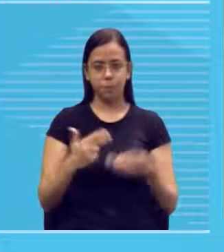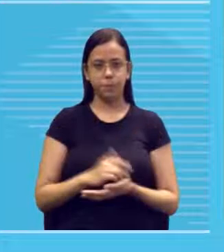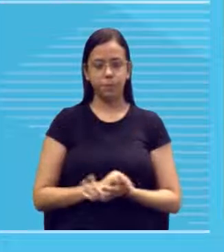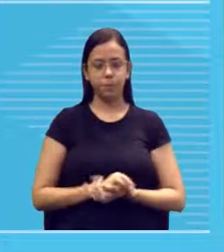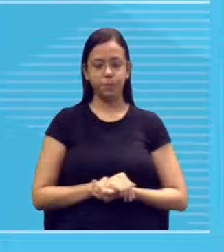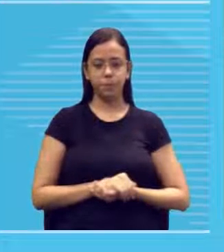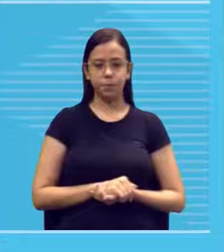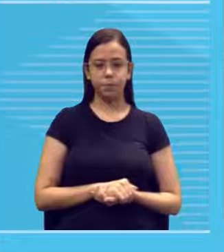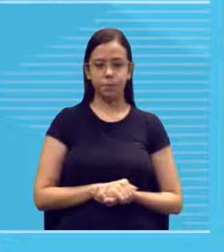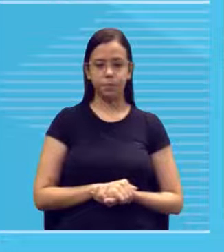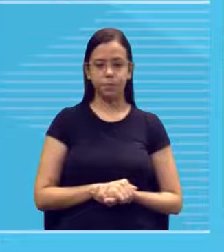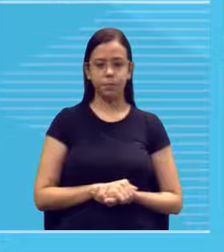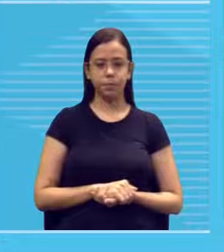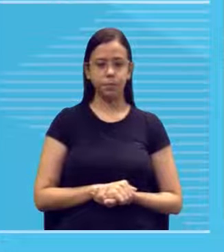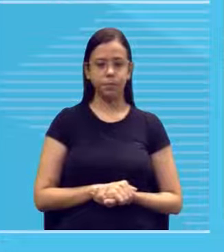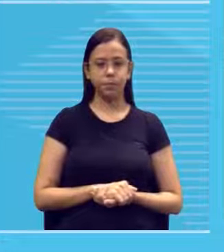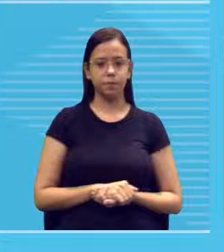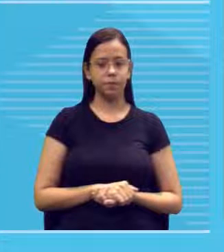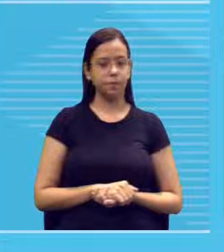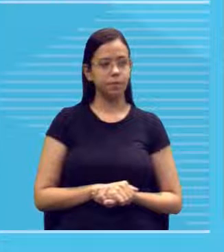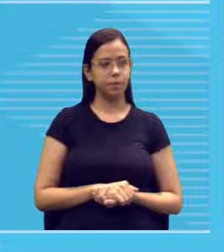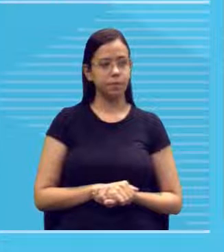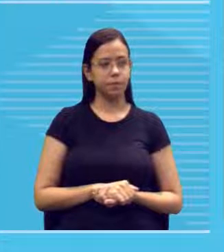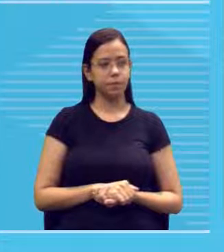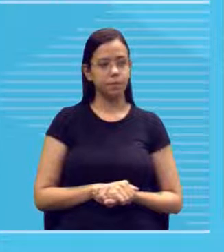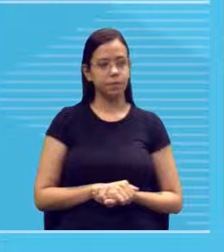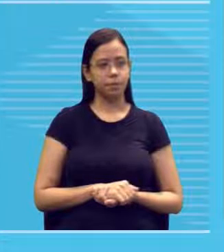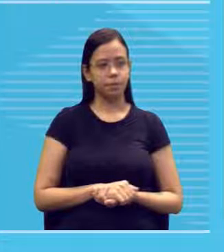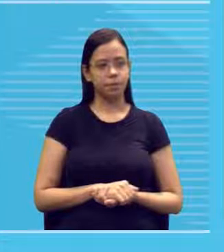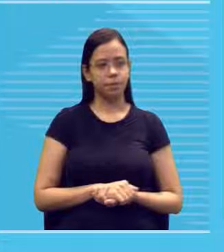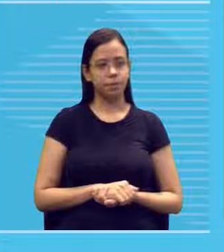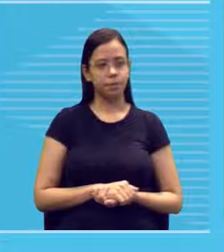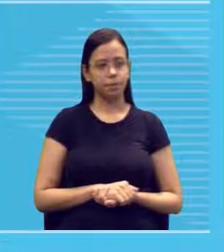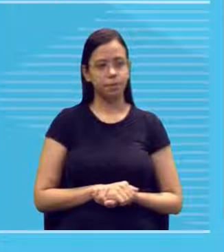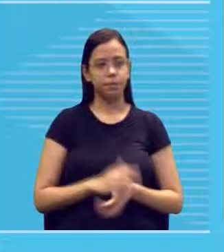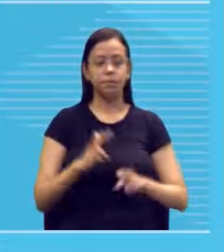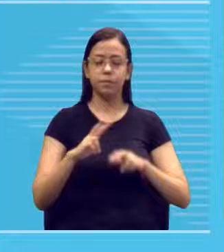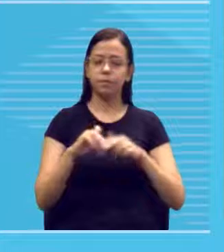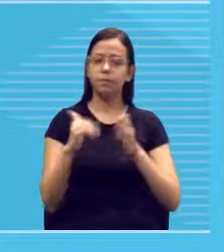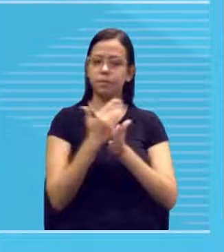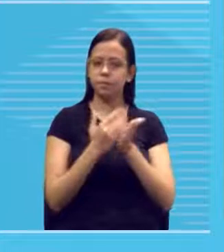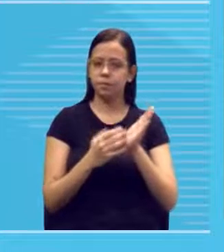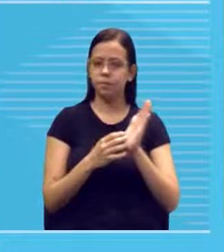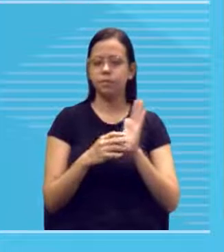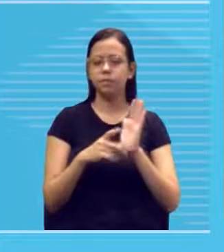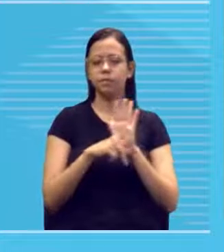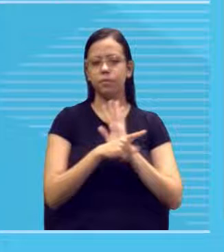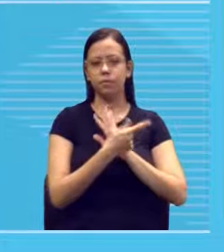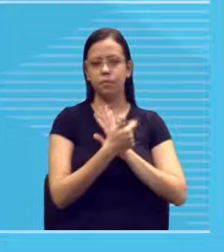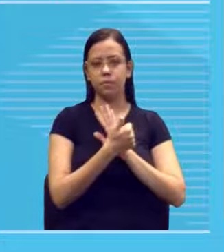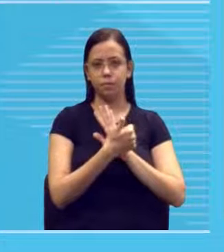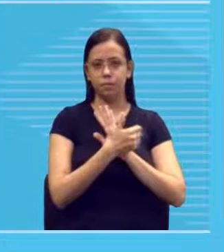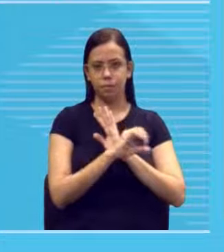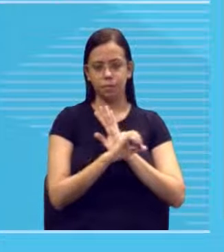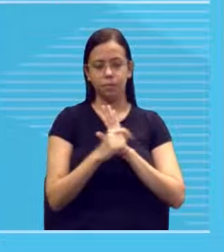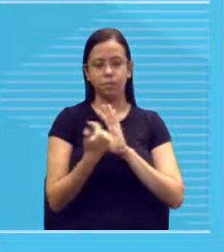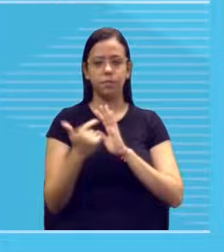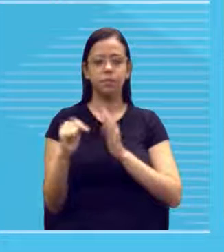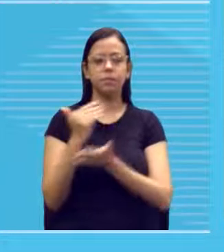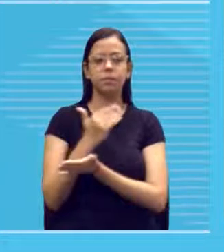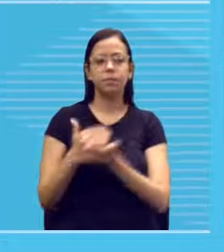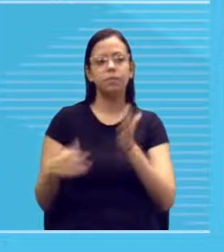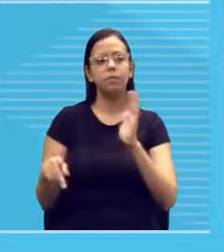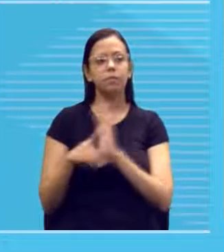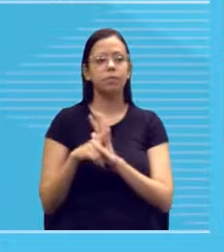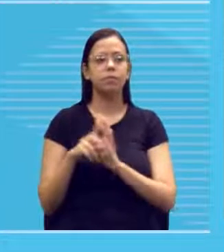10 por isso que ficou um pedacinho sendo 10 e o outro pedaço para chegar em 15